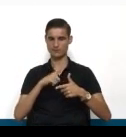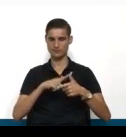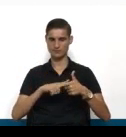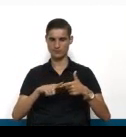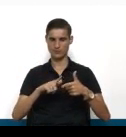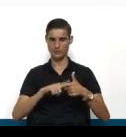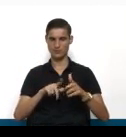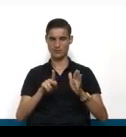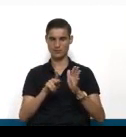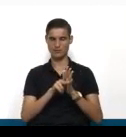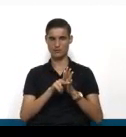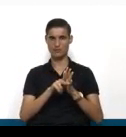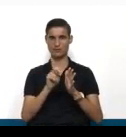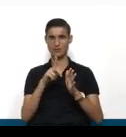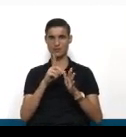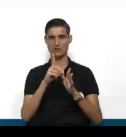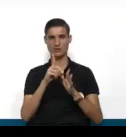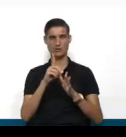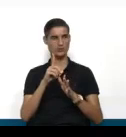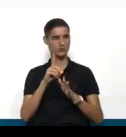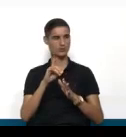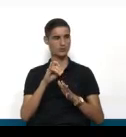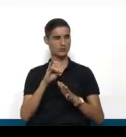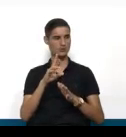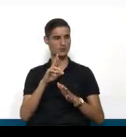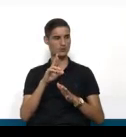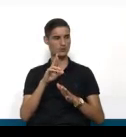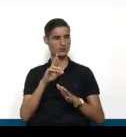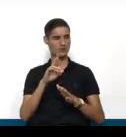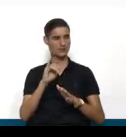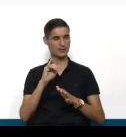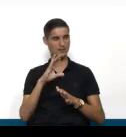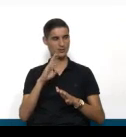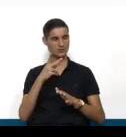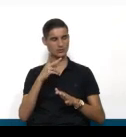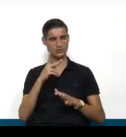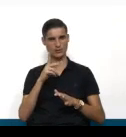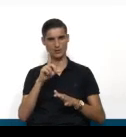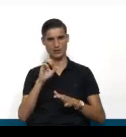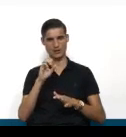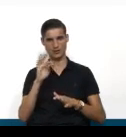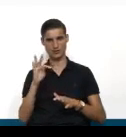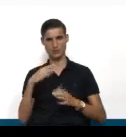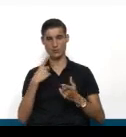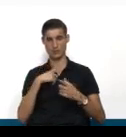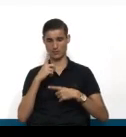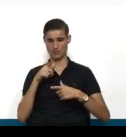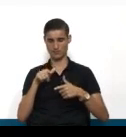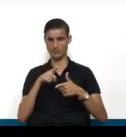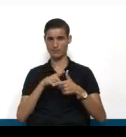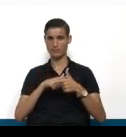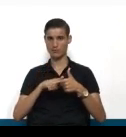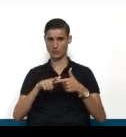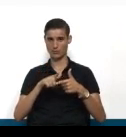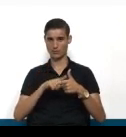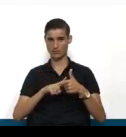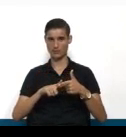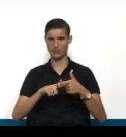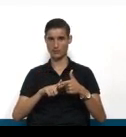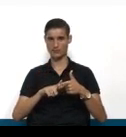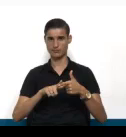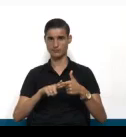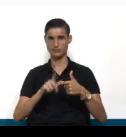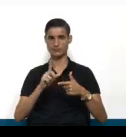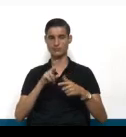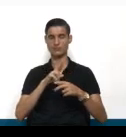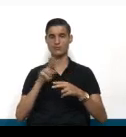problema de Dirichlet, tá? Como a gente costuma dizer aqui. Quando a gente tem esse problema, o que quer dizer?